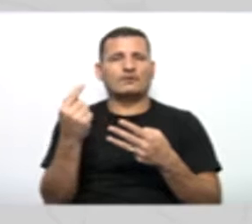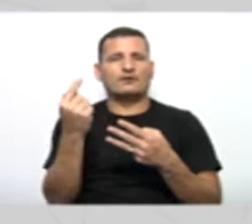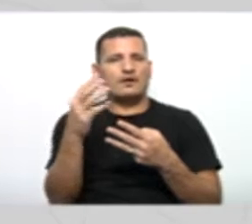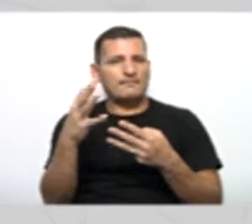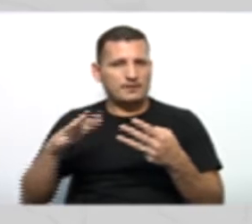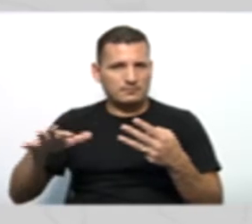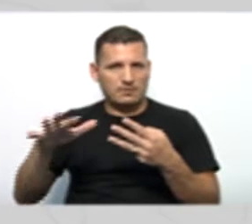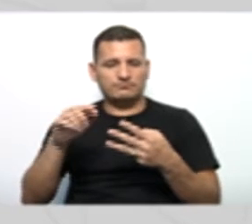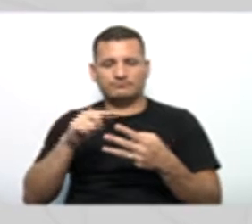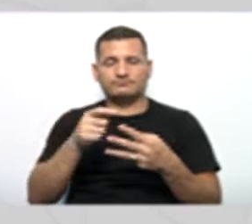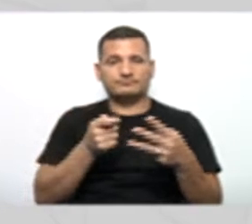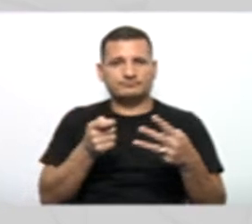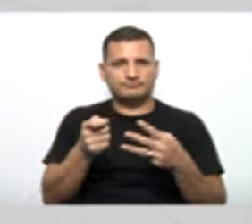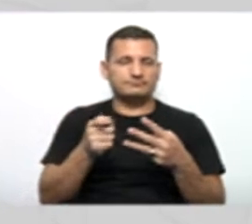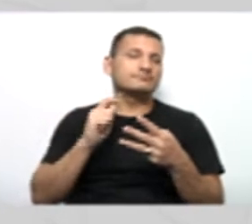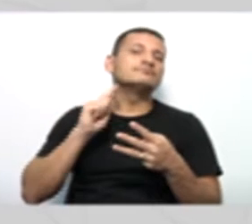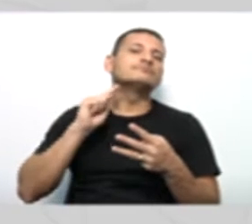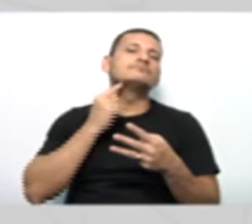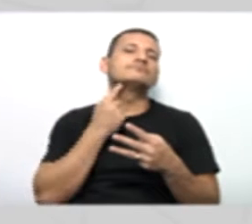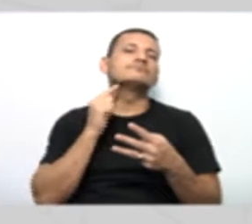Controle da poluição,